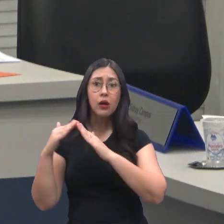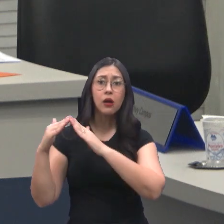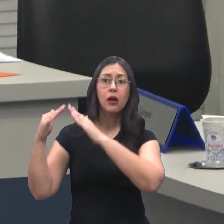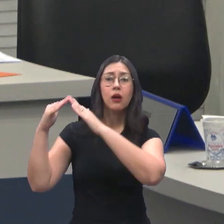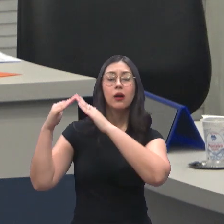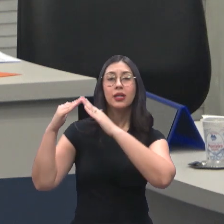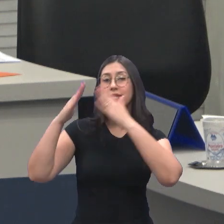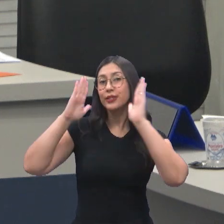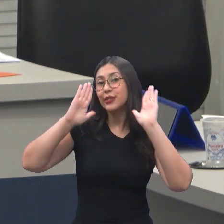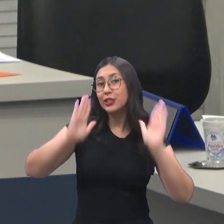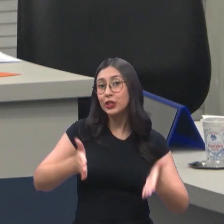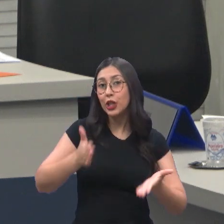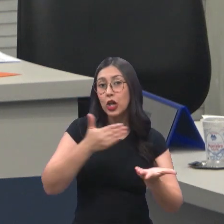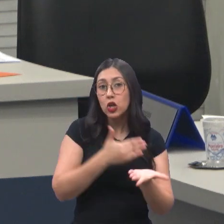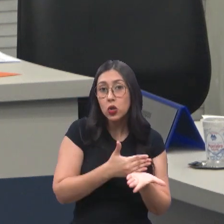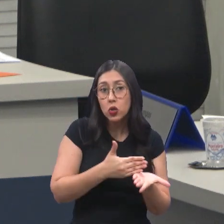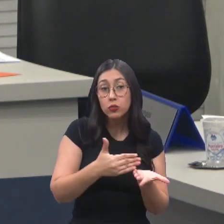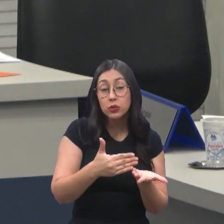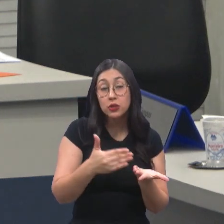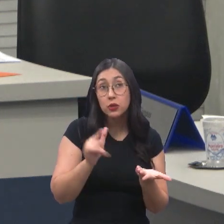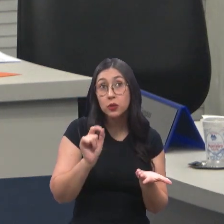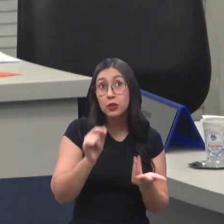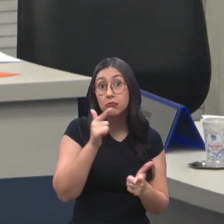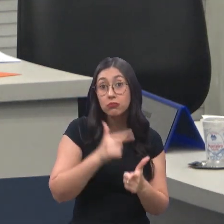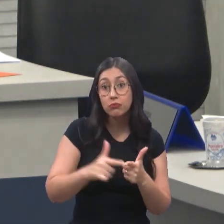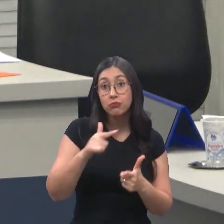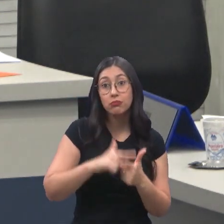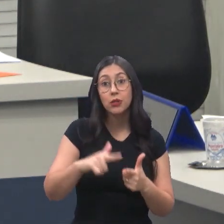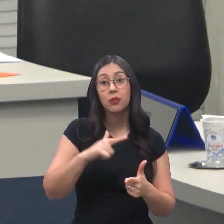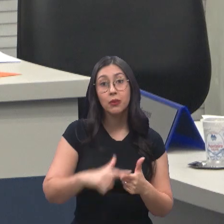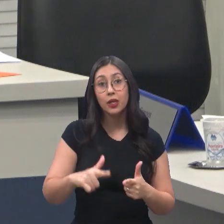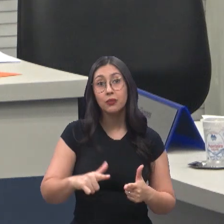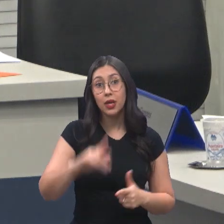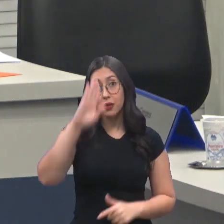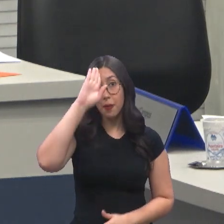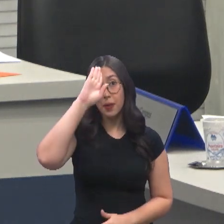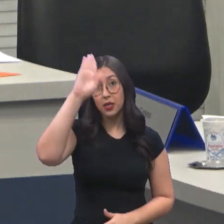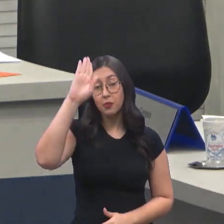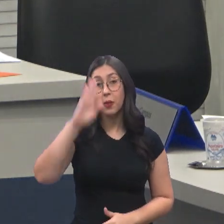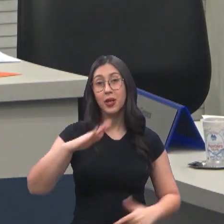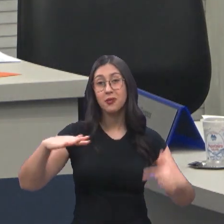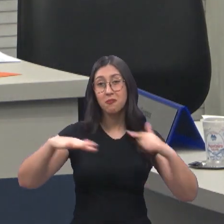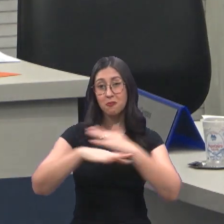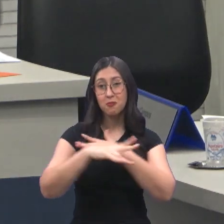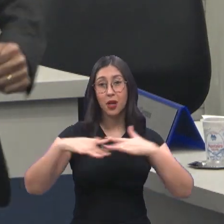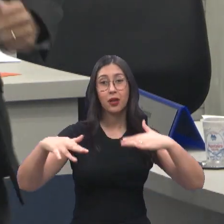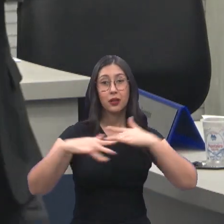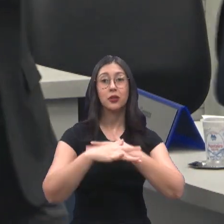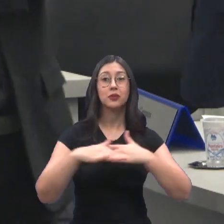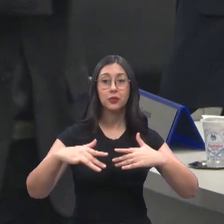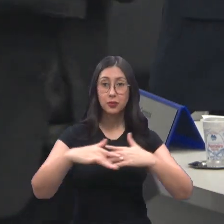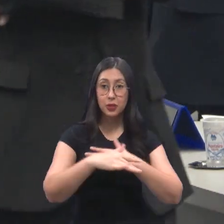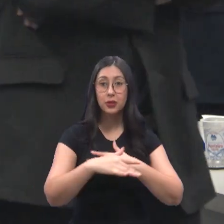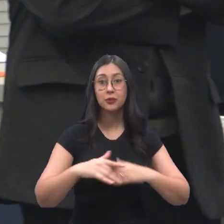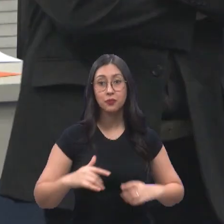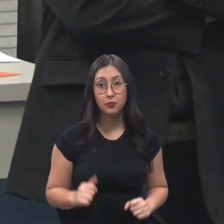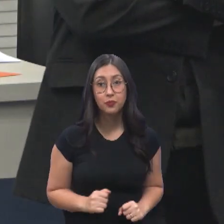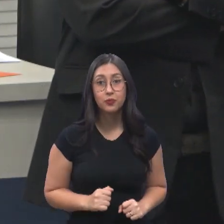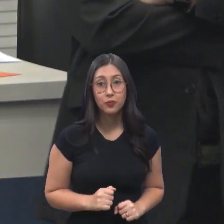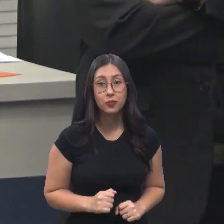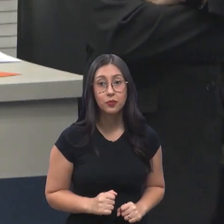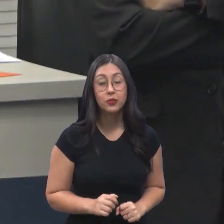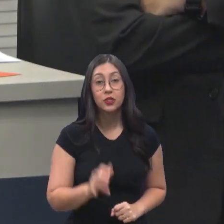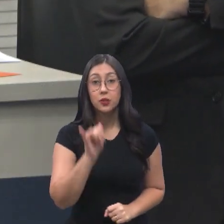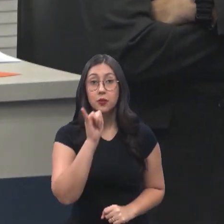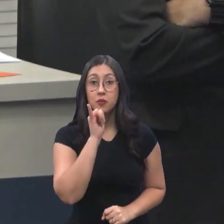está criando alguns problemas, principalmente de mobilidade urbana. e aqui cito umas que é a